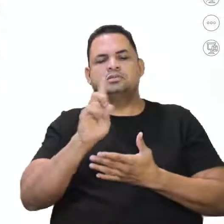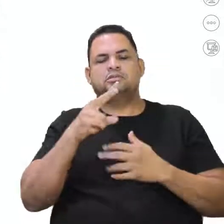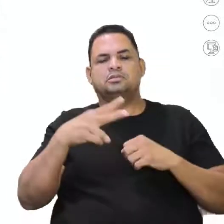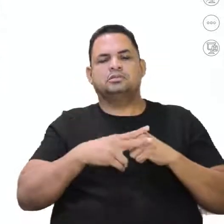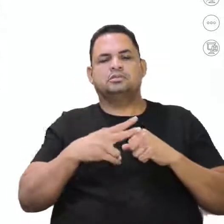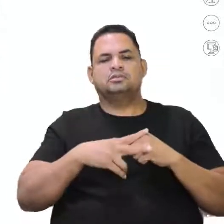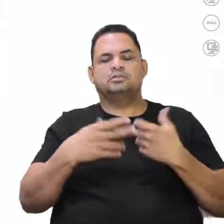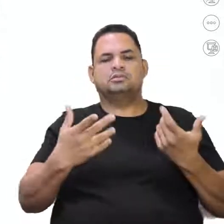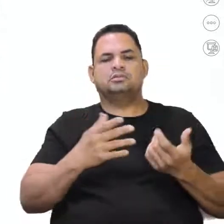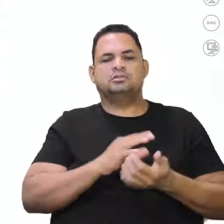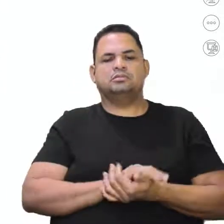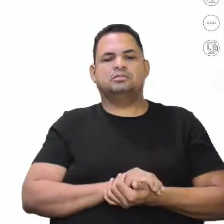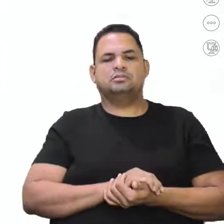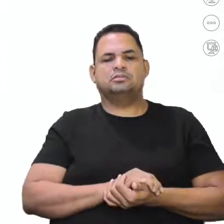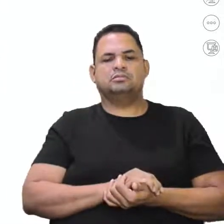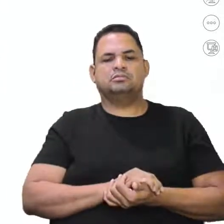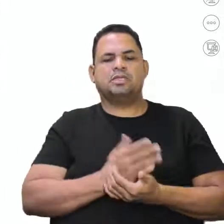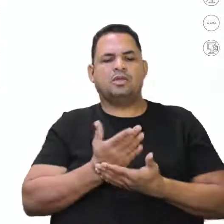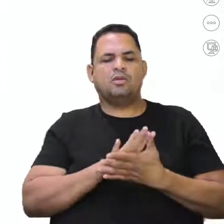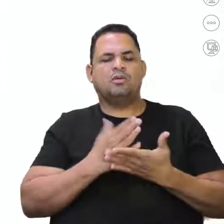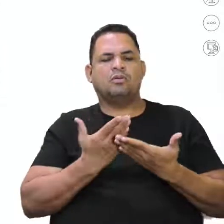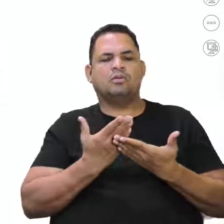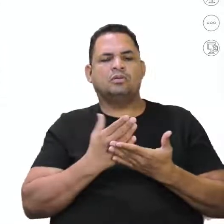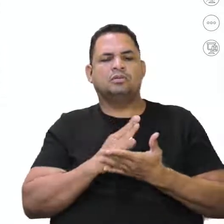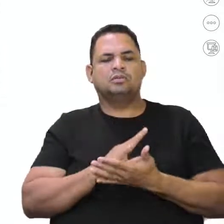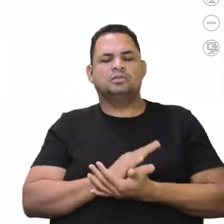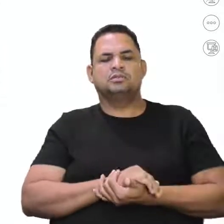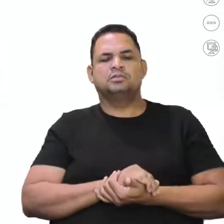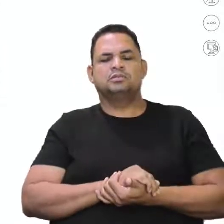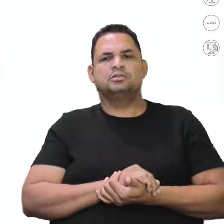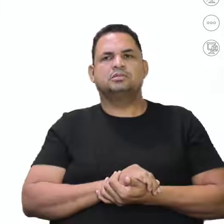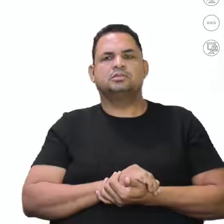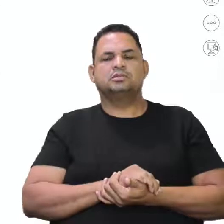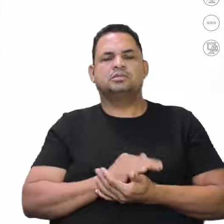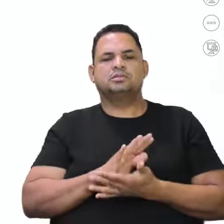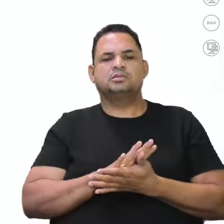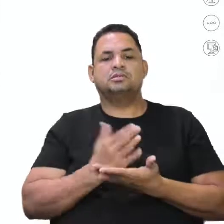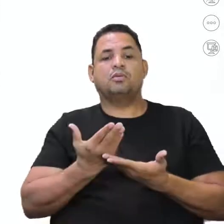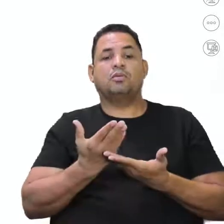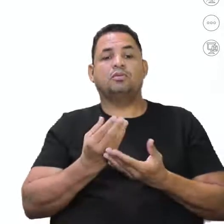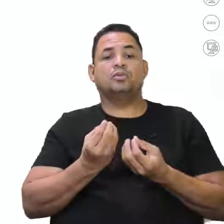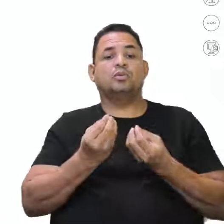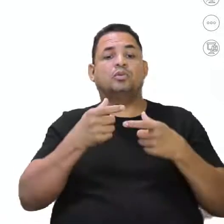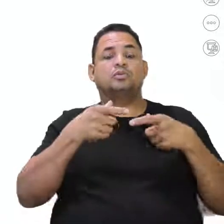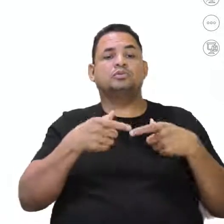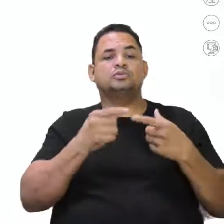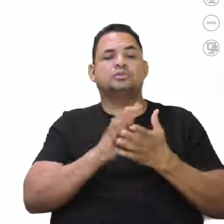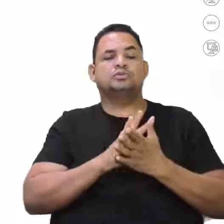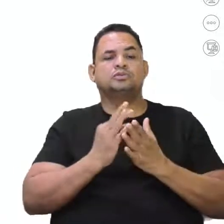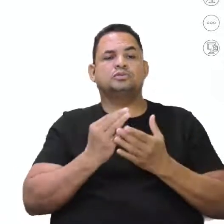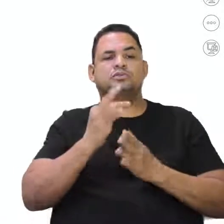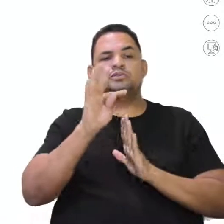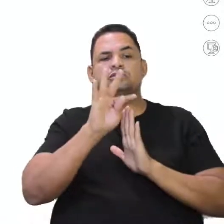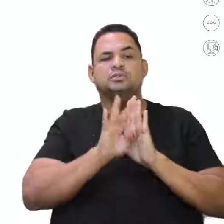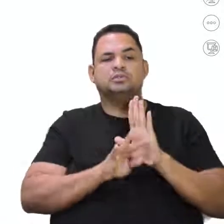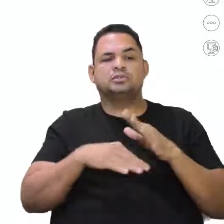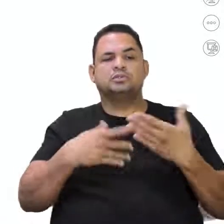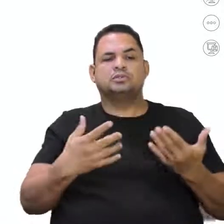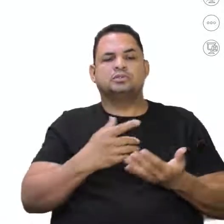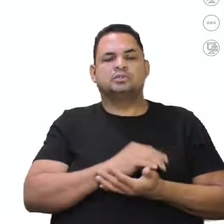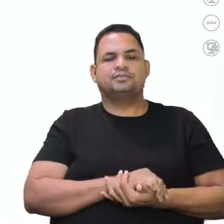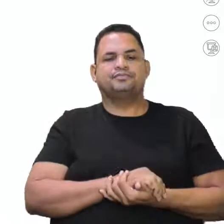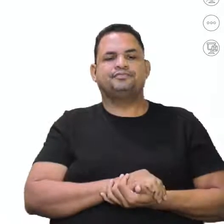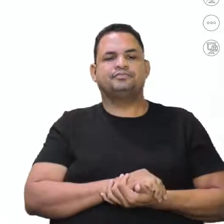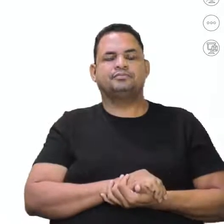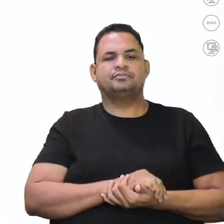Para o source, para a fonte. Source, para a fonte também é muito importante. E isso é o before